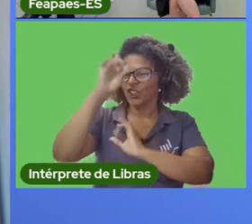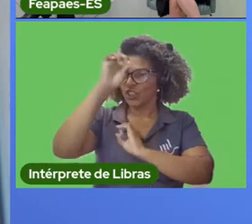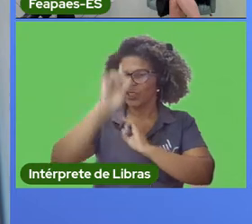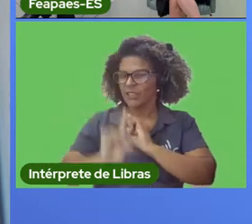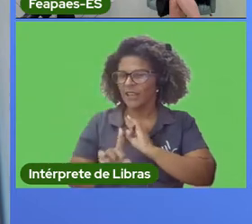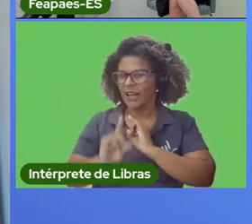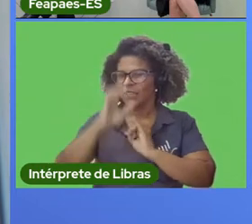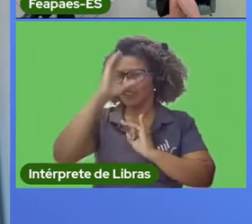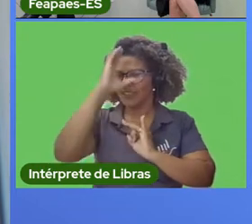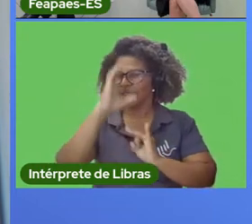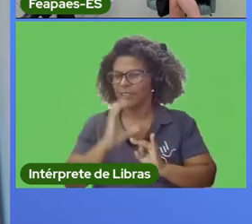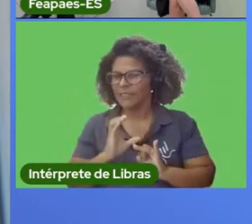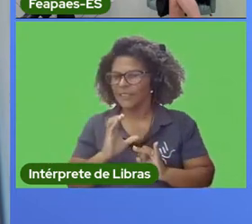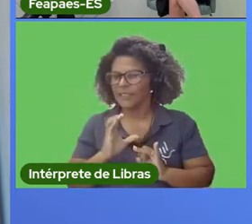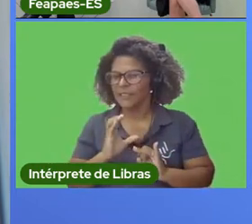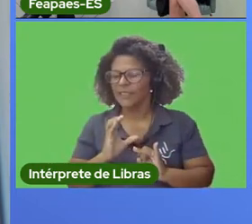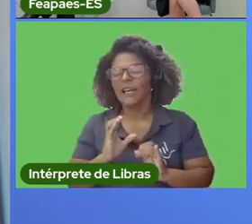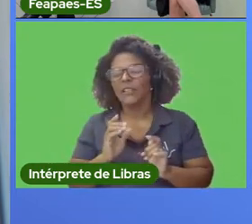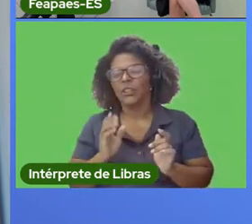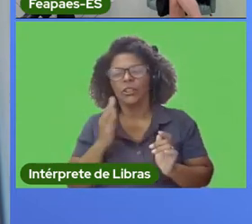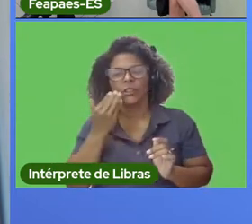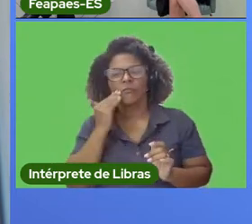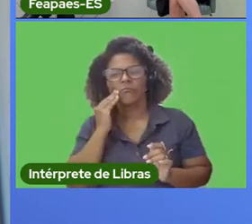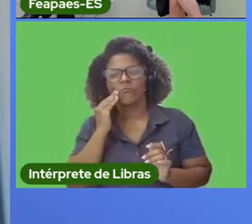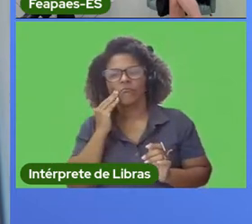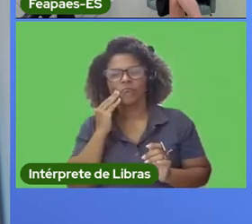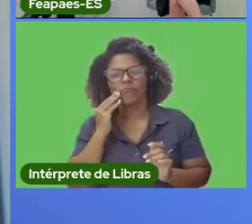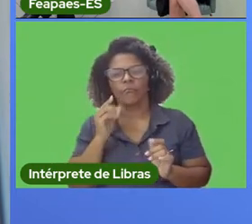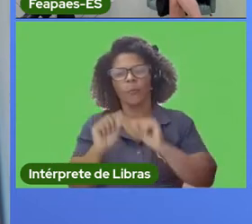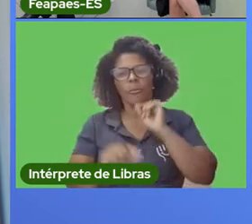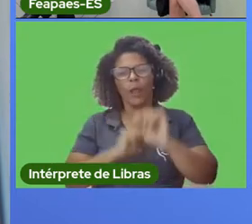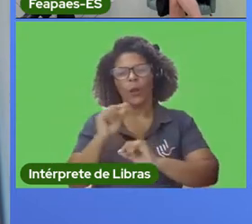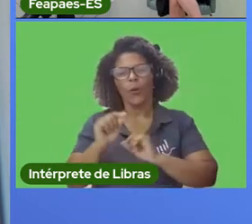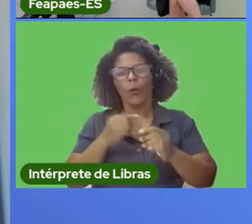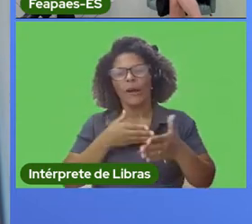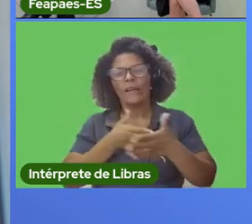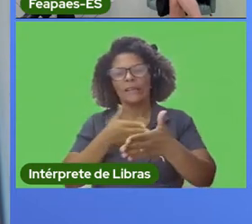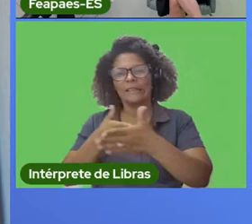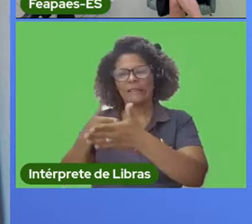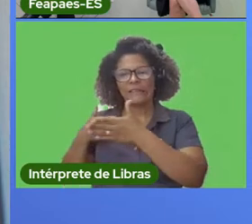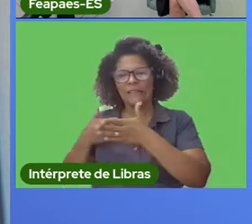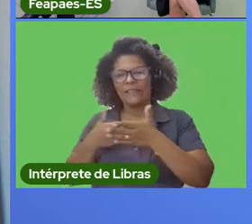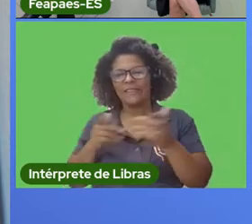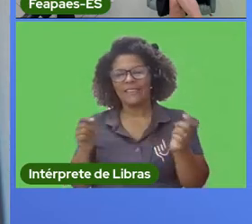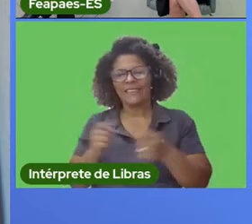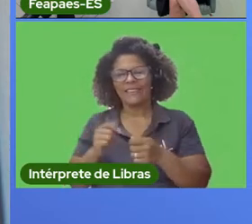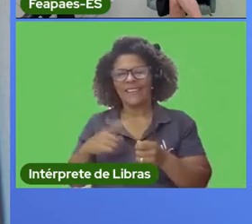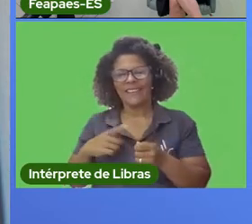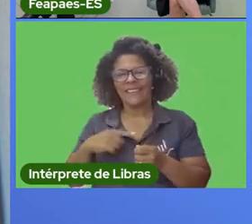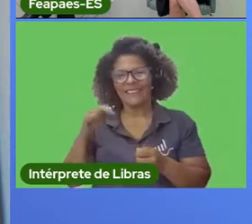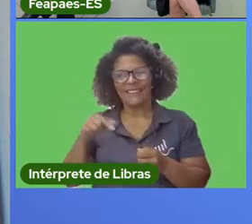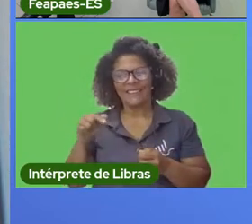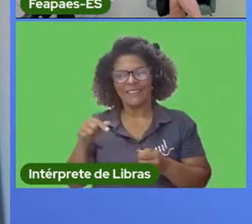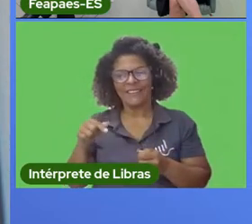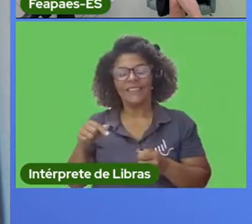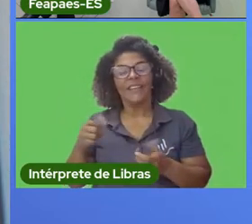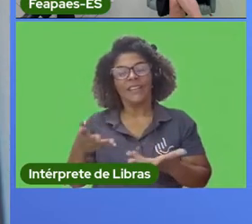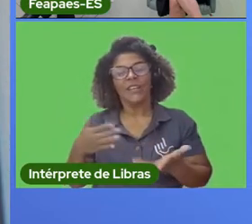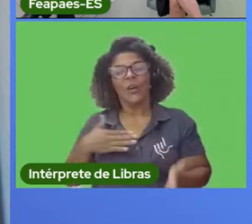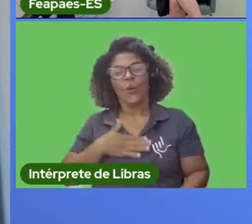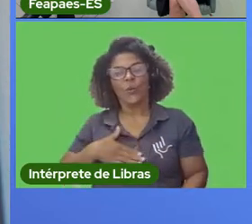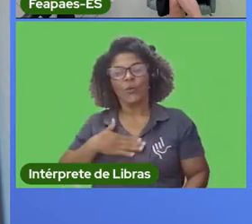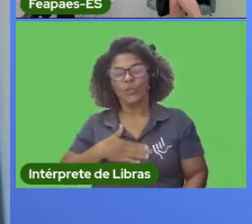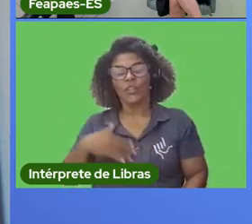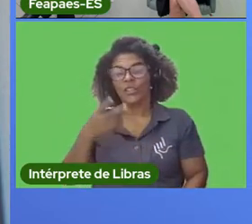a gente consegue conceber muito bem aqui os desafios que estão na nossa frente. E eu gostaria de